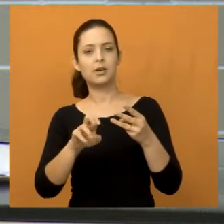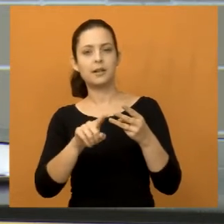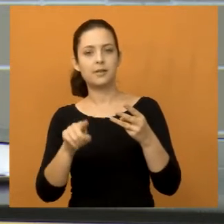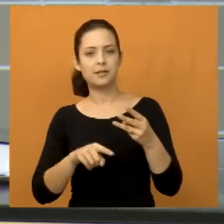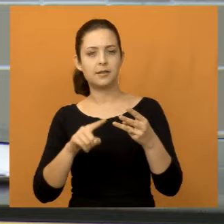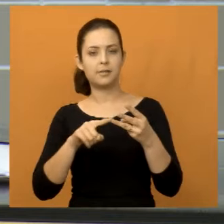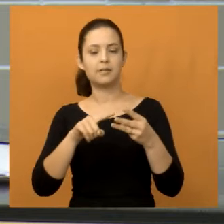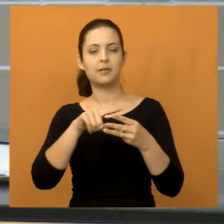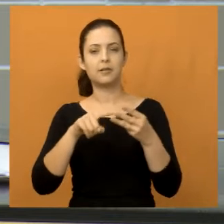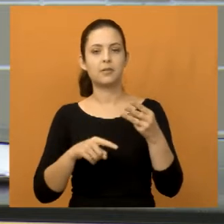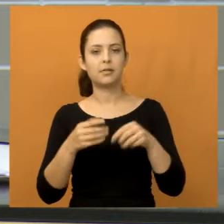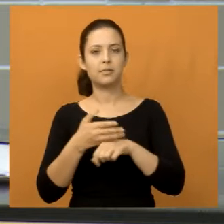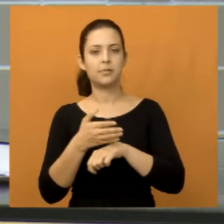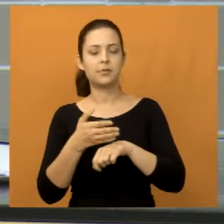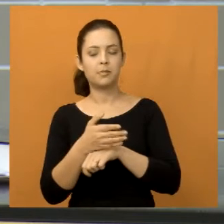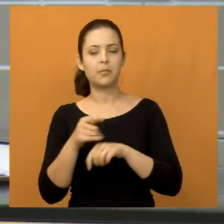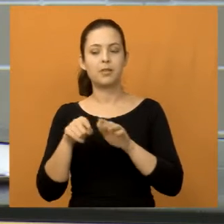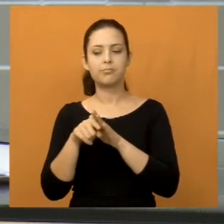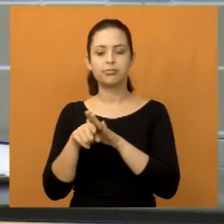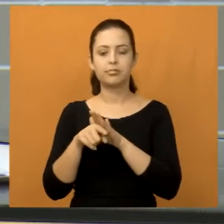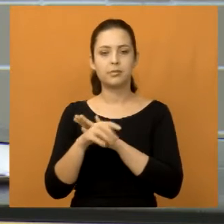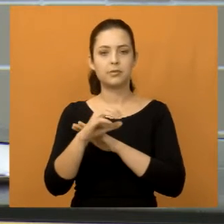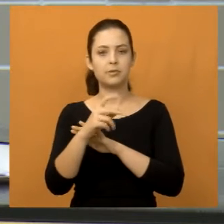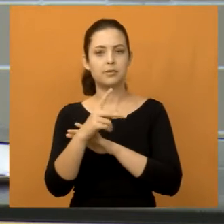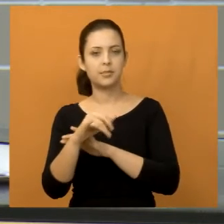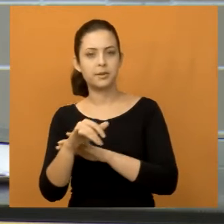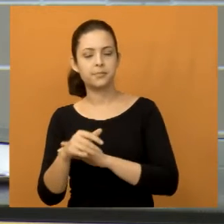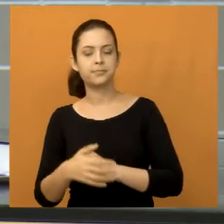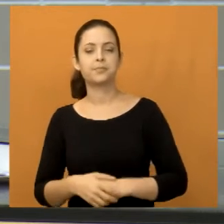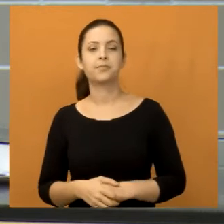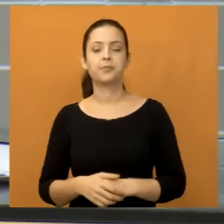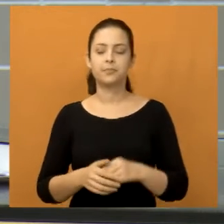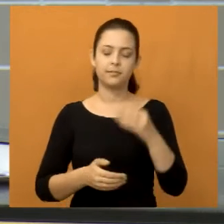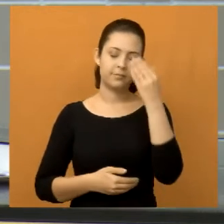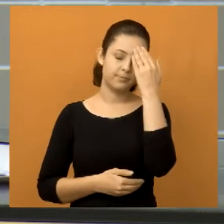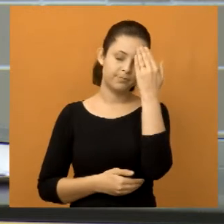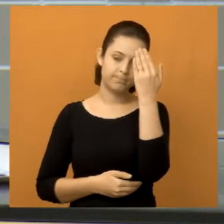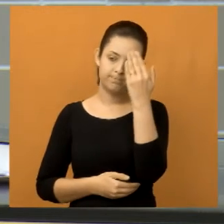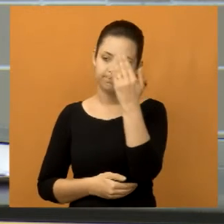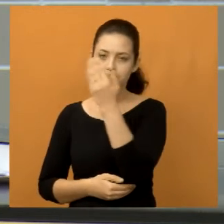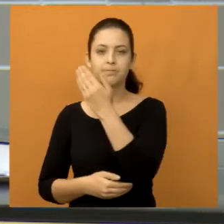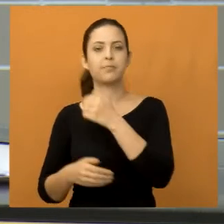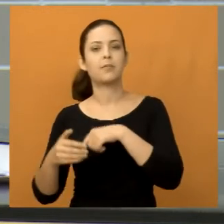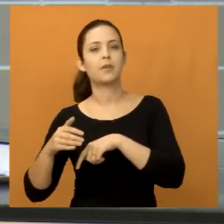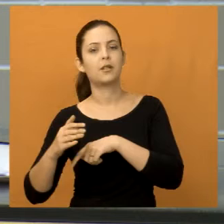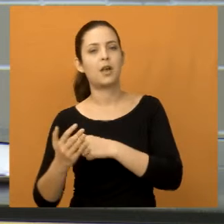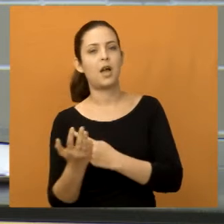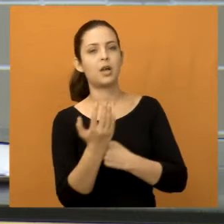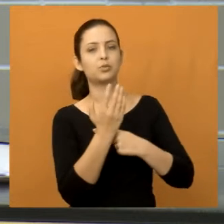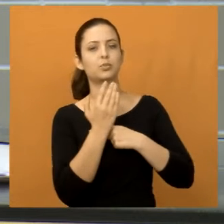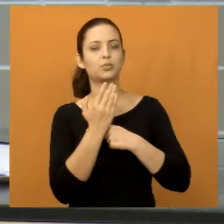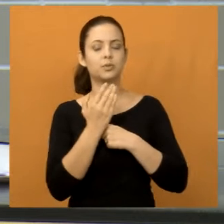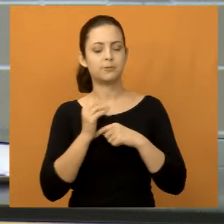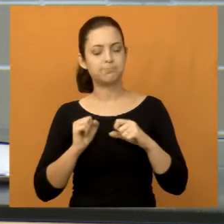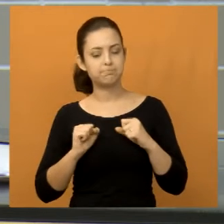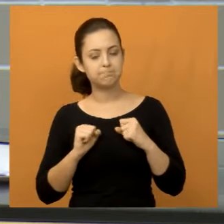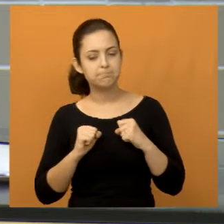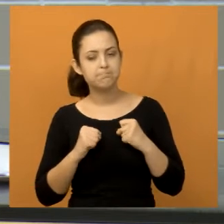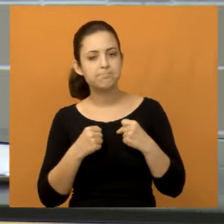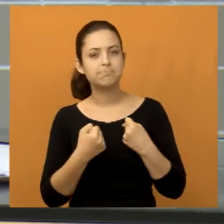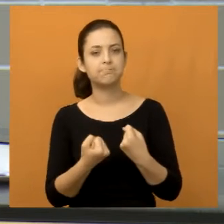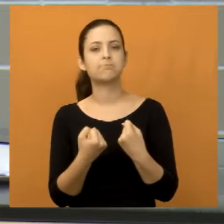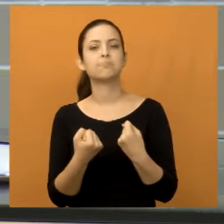dessa CPI, e também agradecer a todos que contribuíram, que se